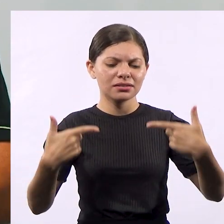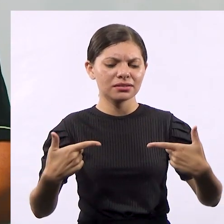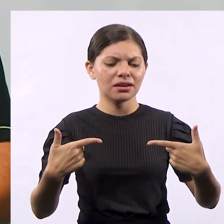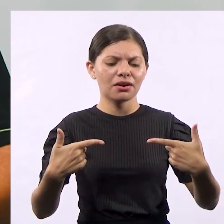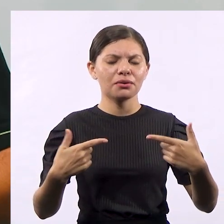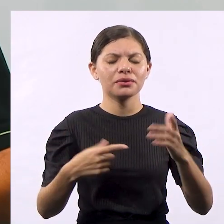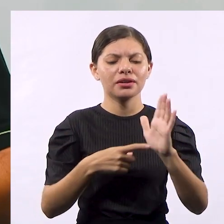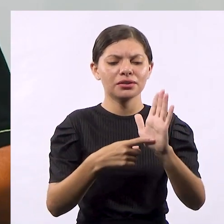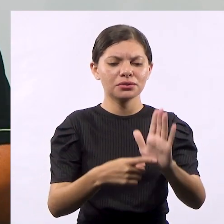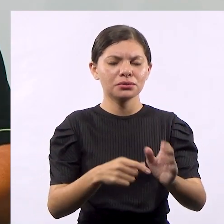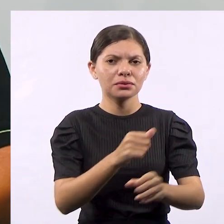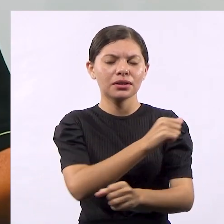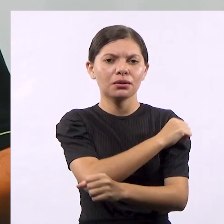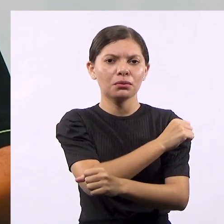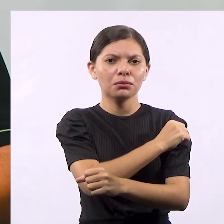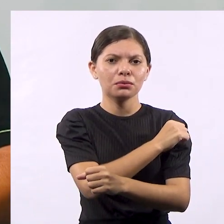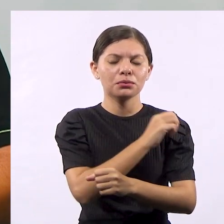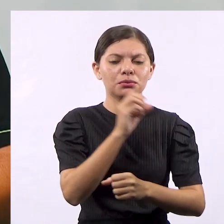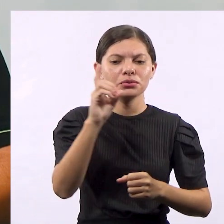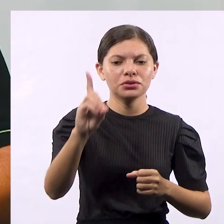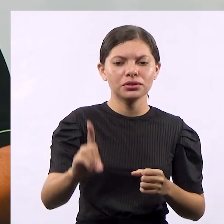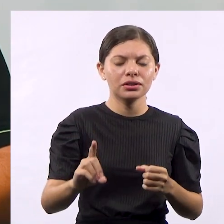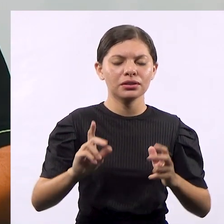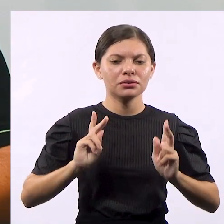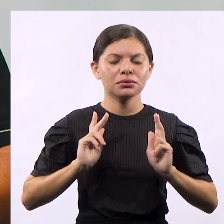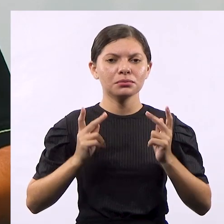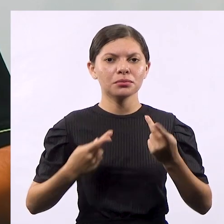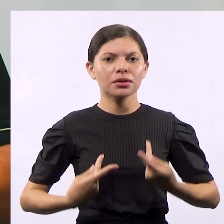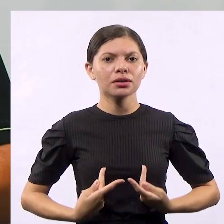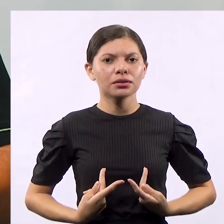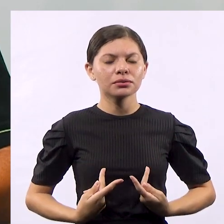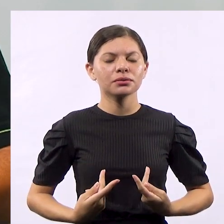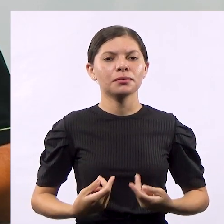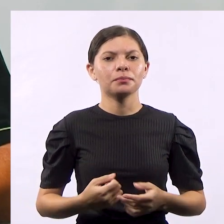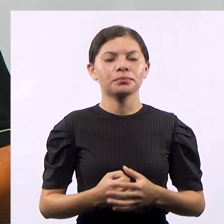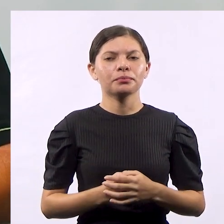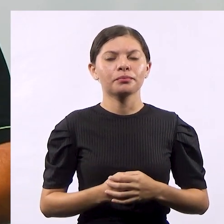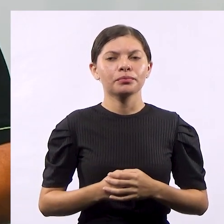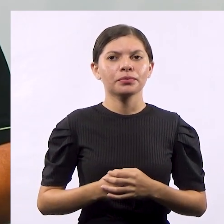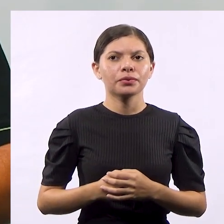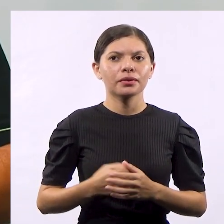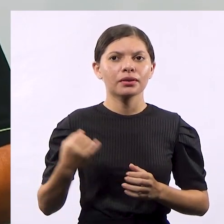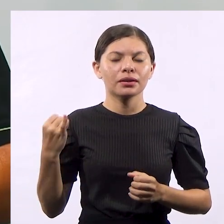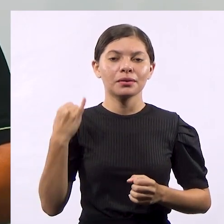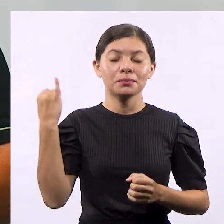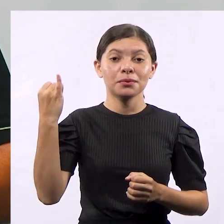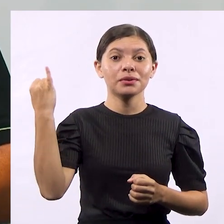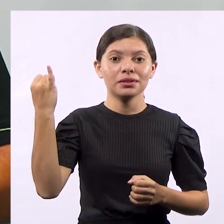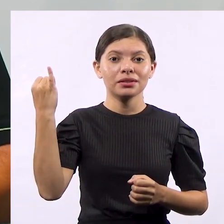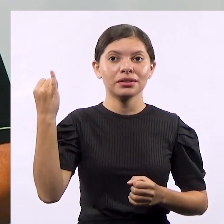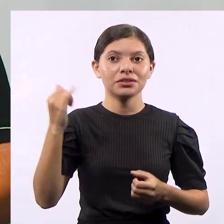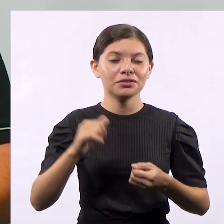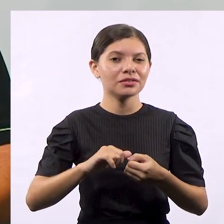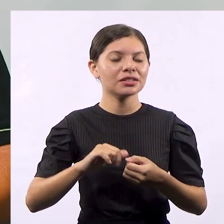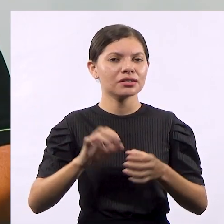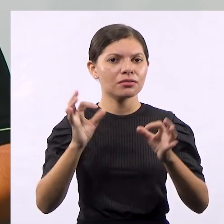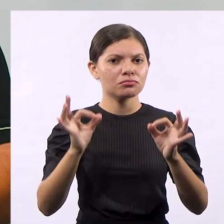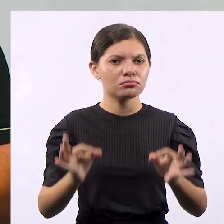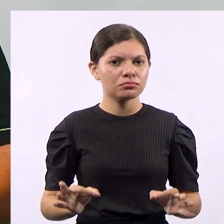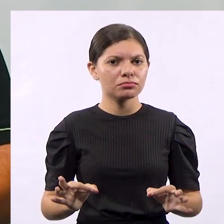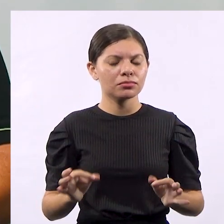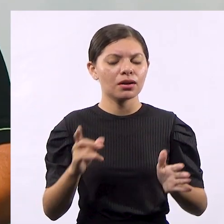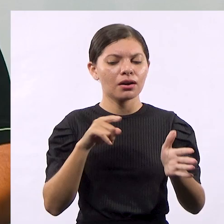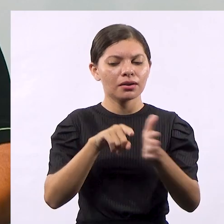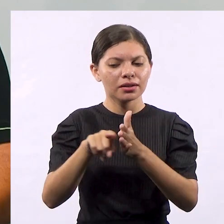que acolhe a diversidade, que acolhe na perspectiva dos direitos humanos. Então, é importante ter essa expertise,